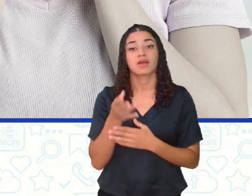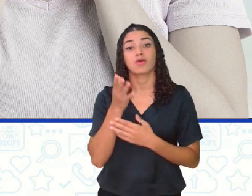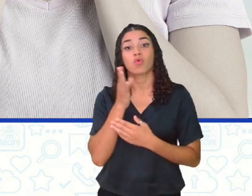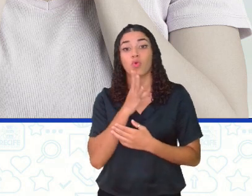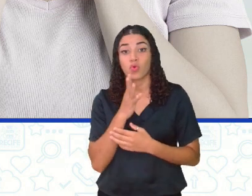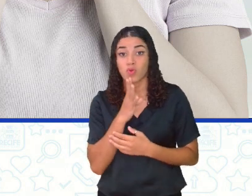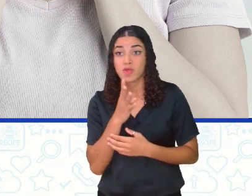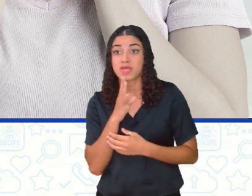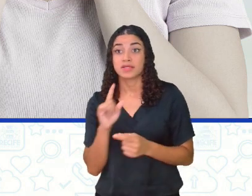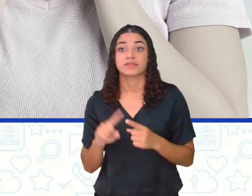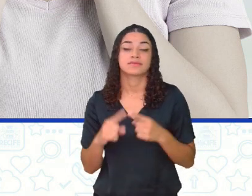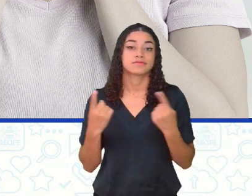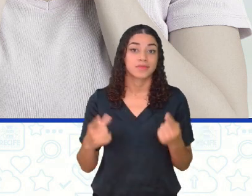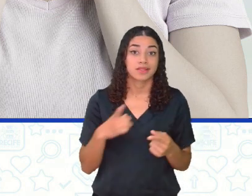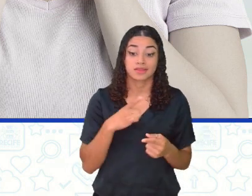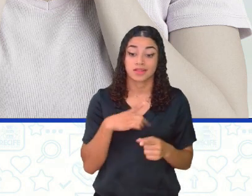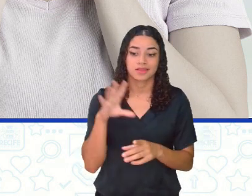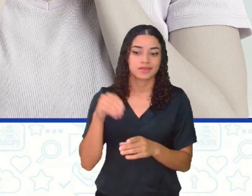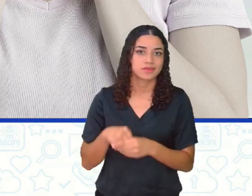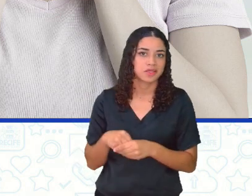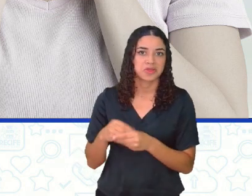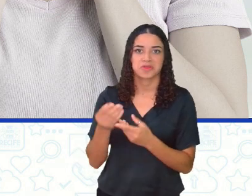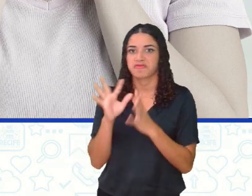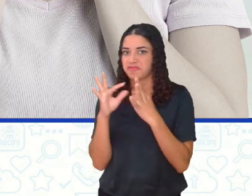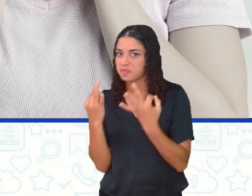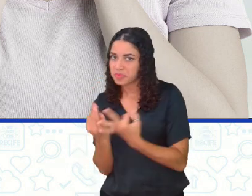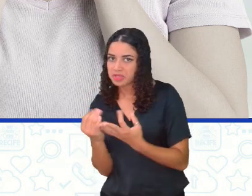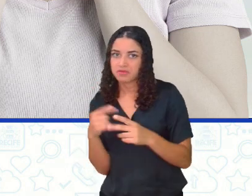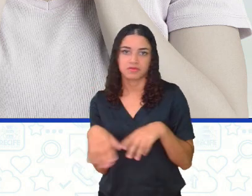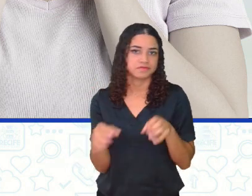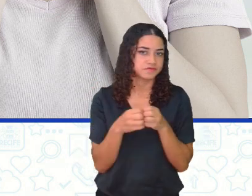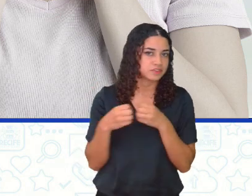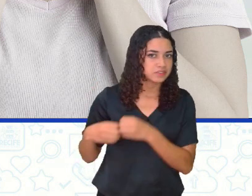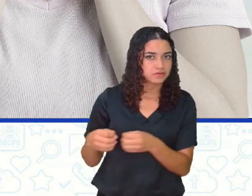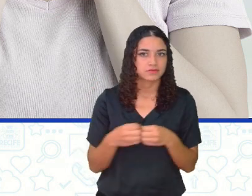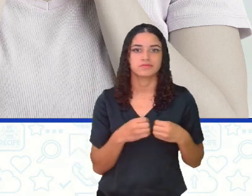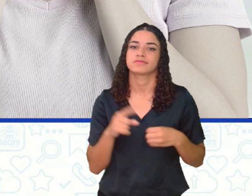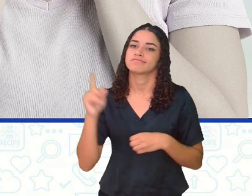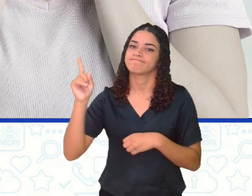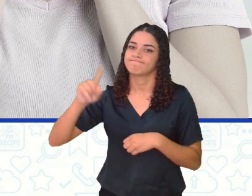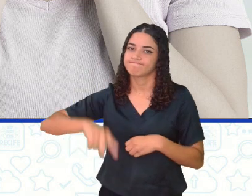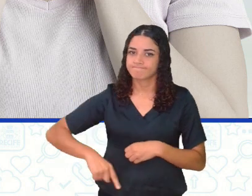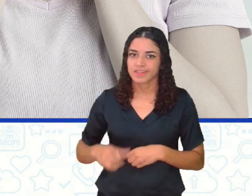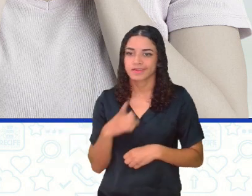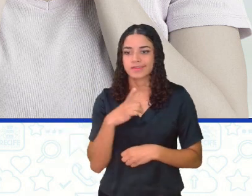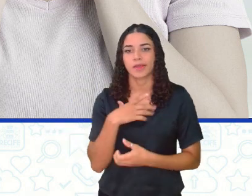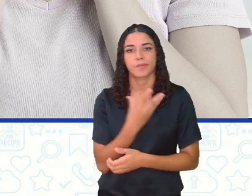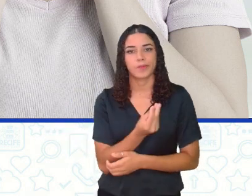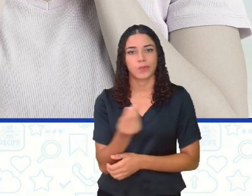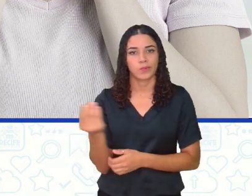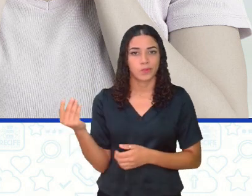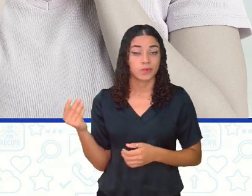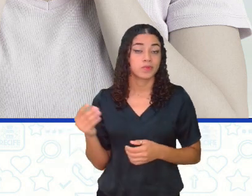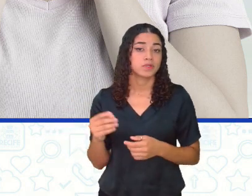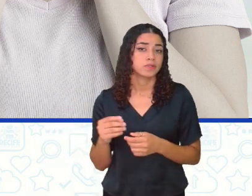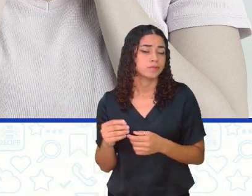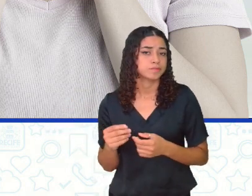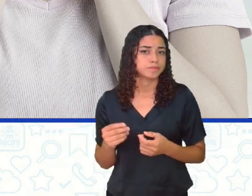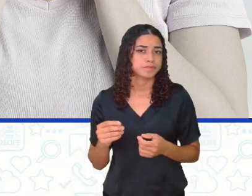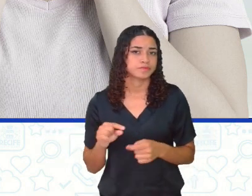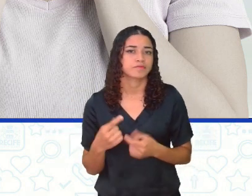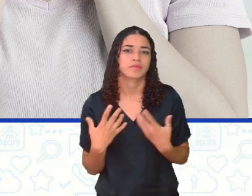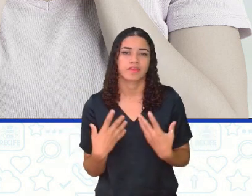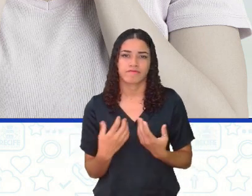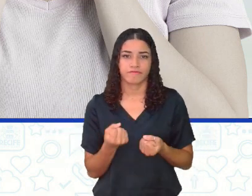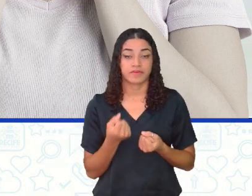Aí vocês vão ver até casos, né, na família, na vizinhança. Acho que é bem mais falada. Mas vamos ver comigo, com